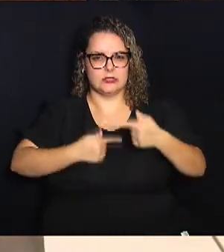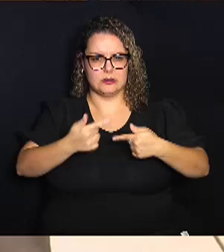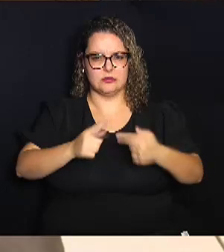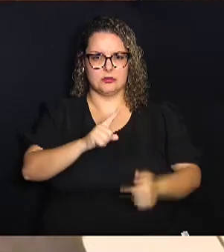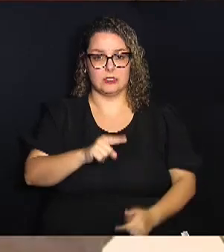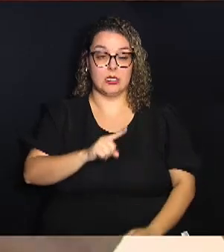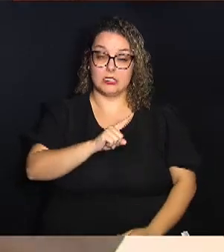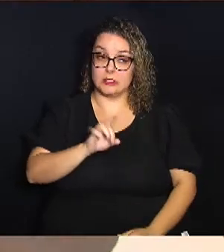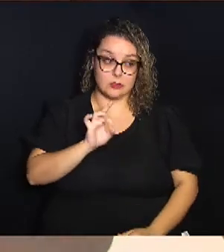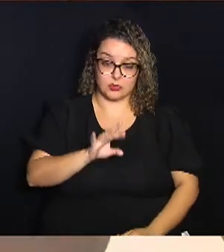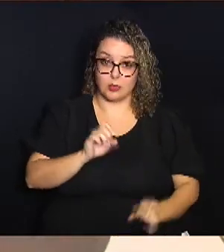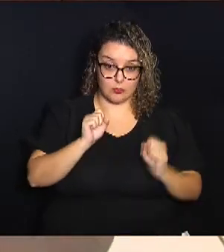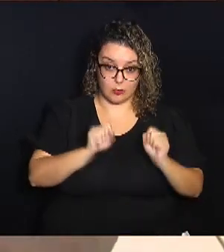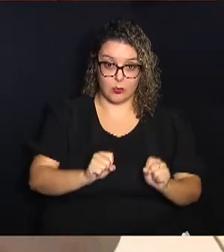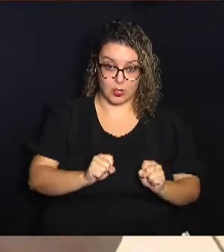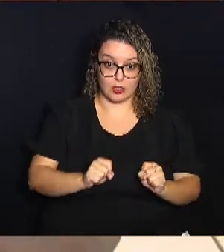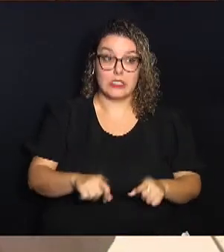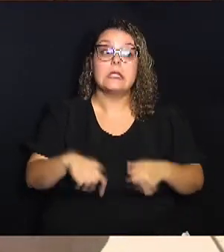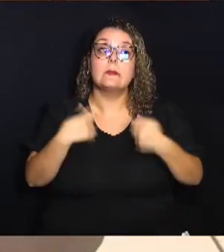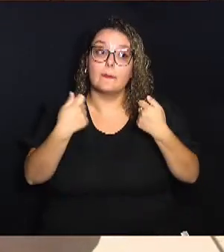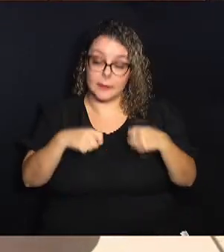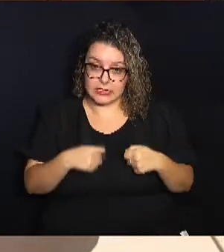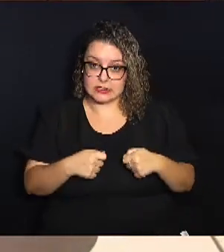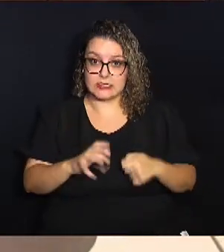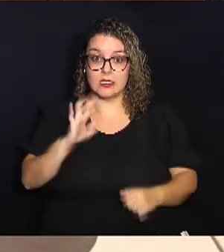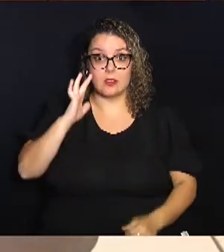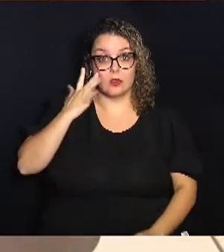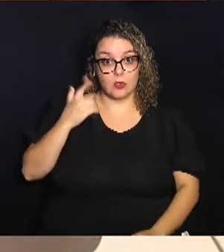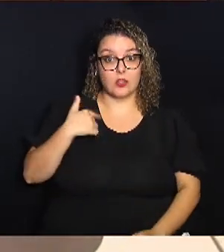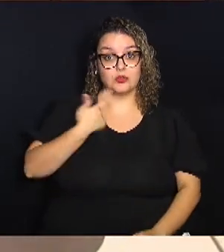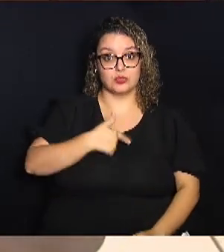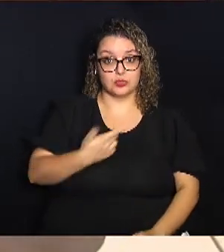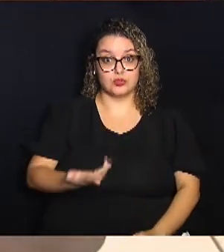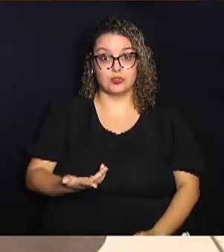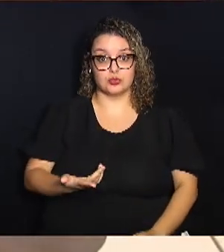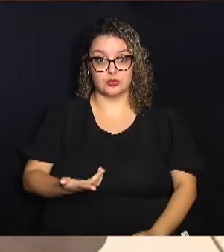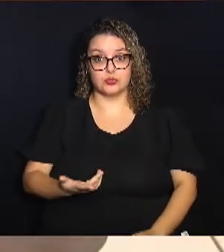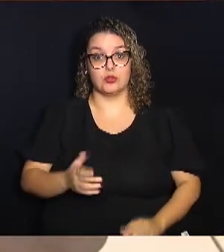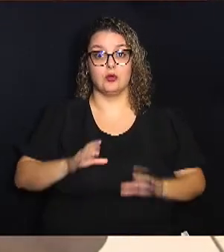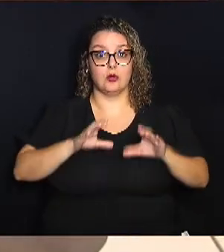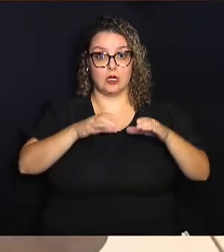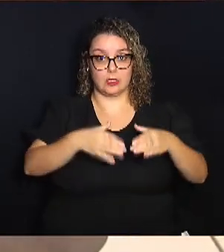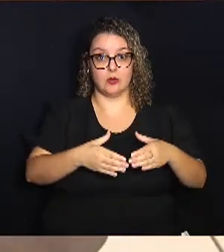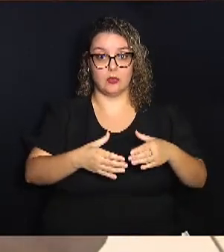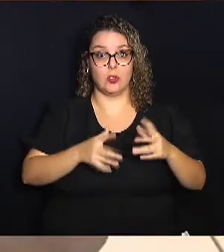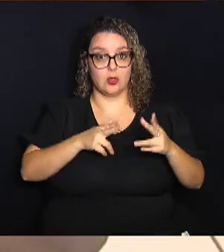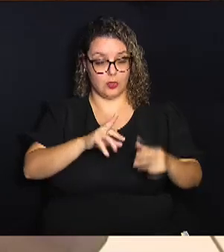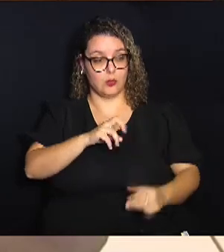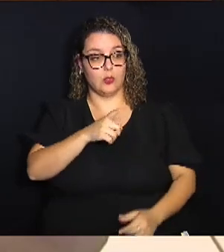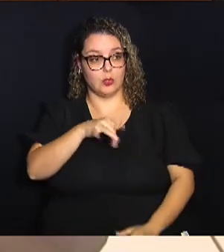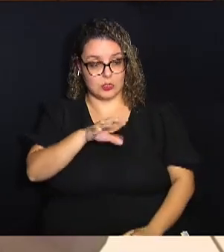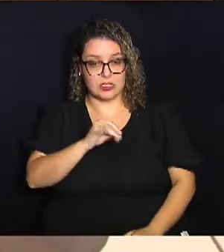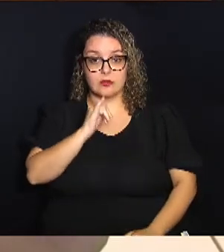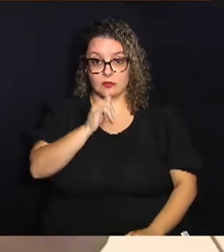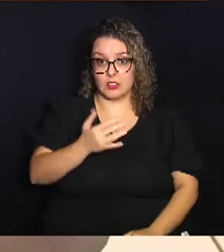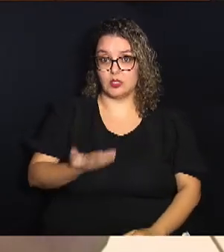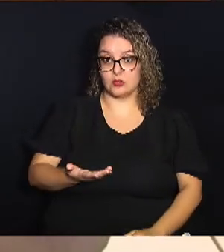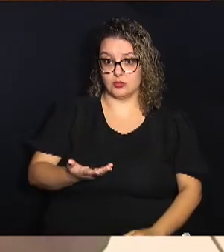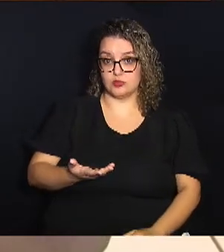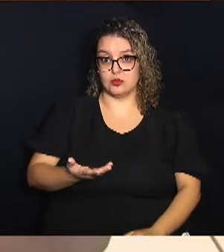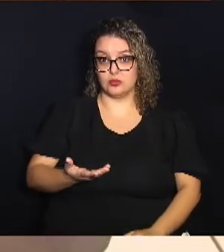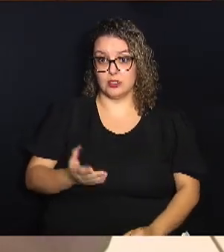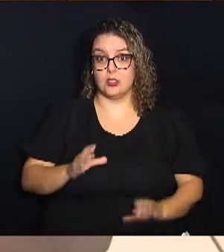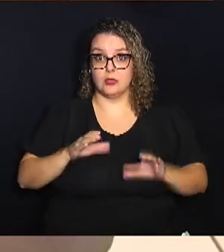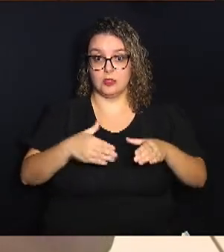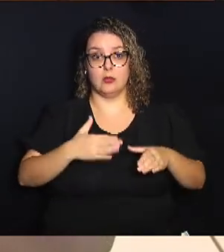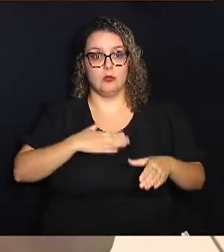Não só podem, quanto devem. Eu acho que a gente tem uma equipe, né? Assim como o Rodrigo bem colocou, no time da